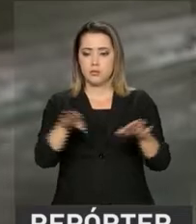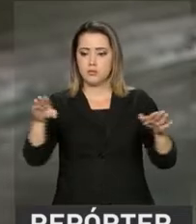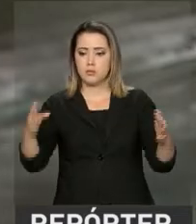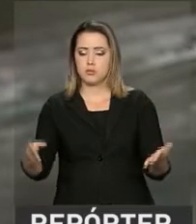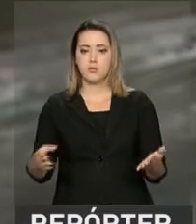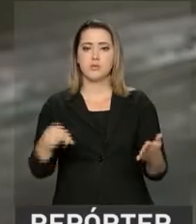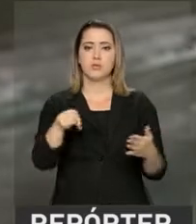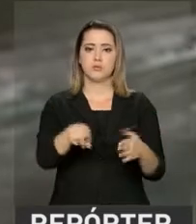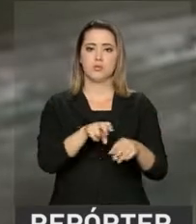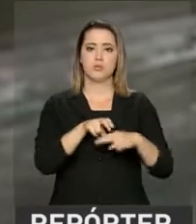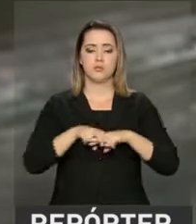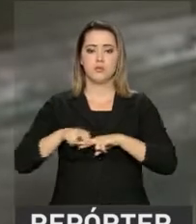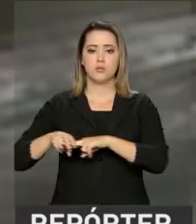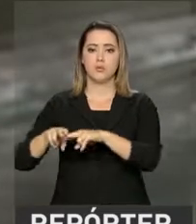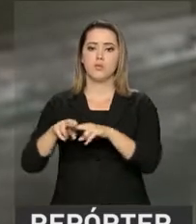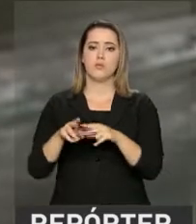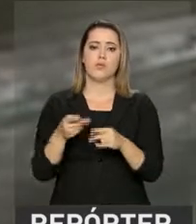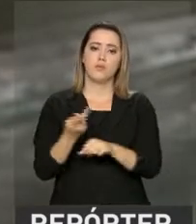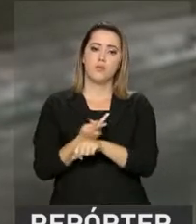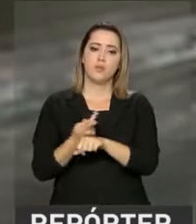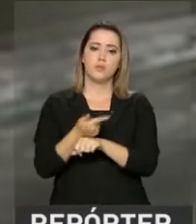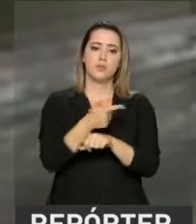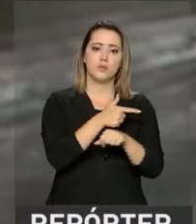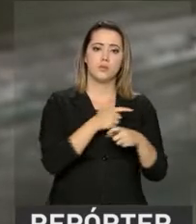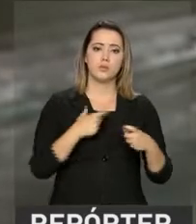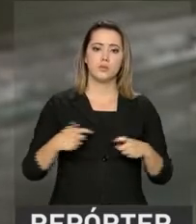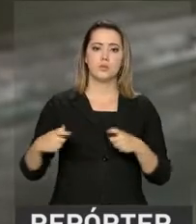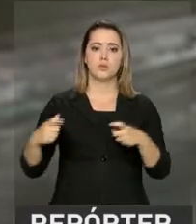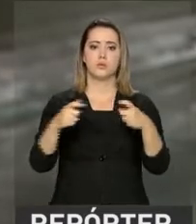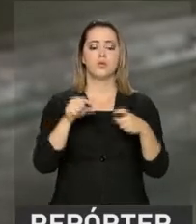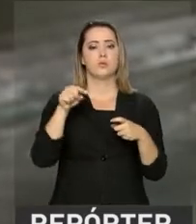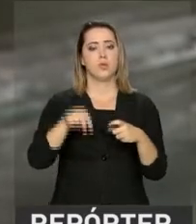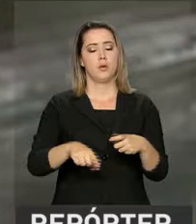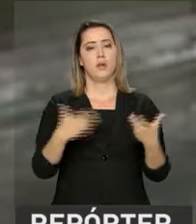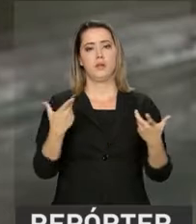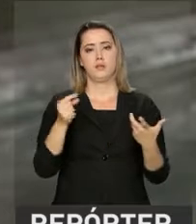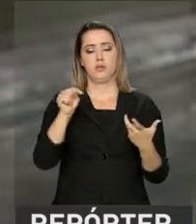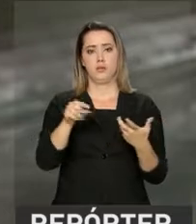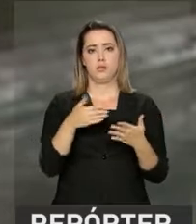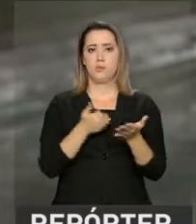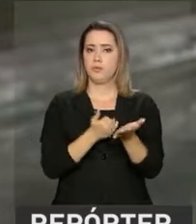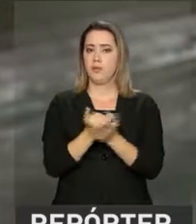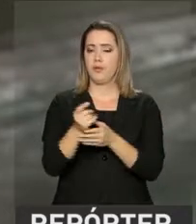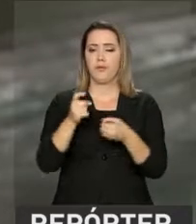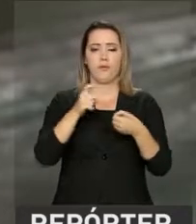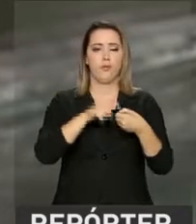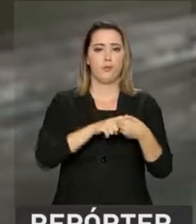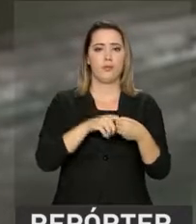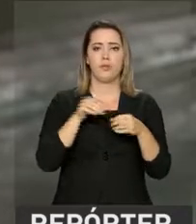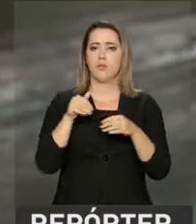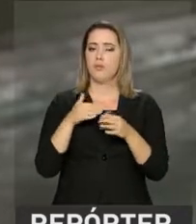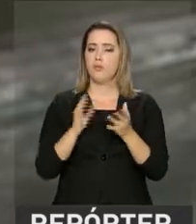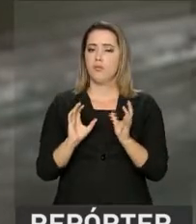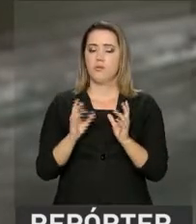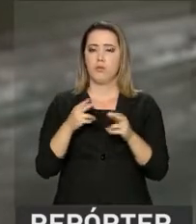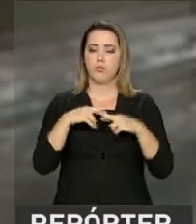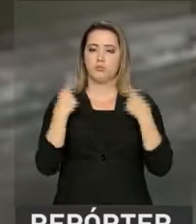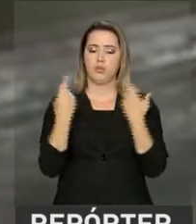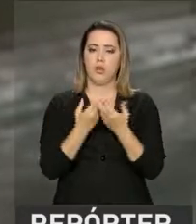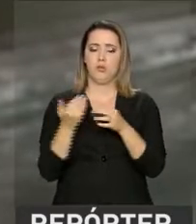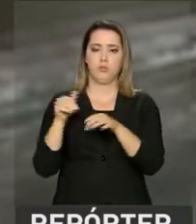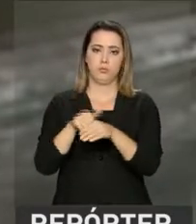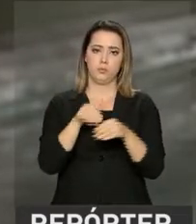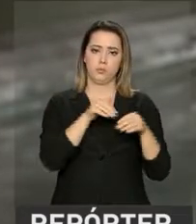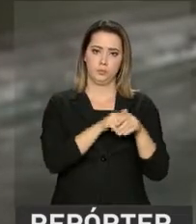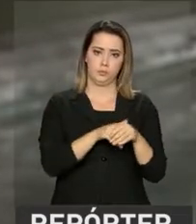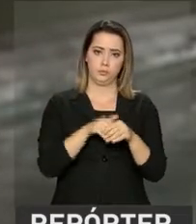do plenário, ele vai buscar outras dependências aqui no Senado para reiniciar a sessão que vai